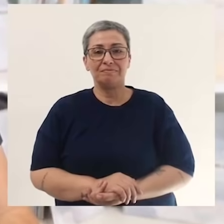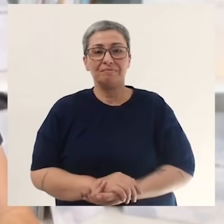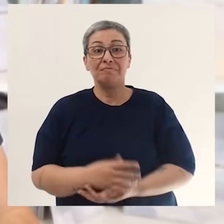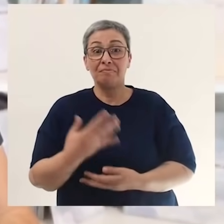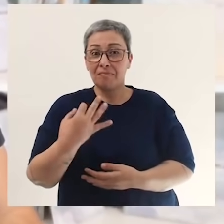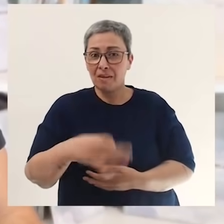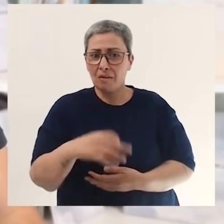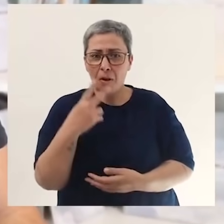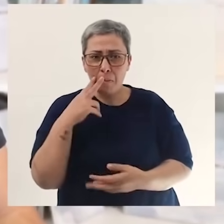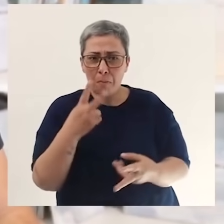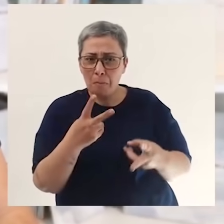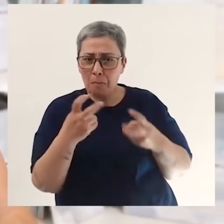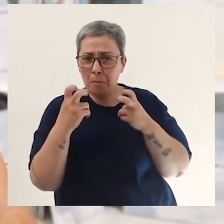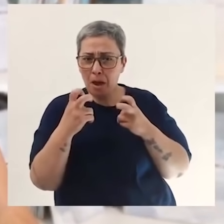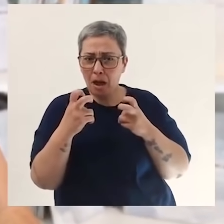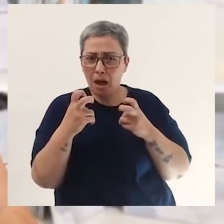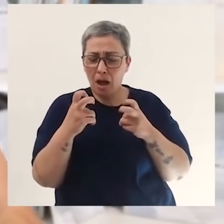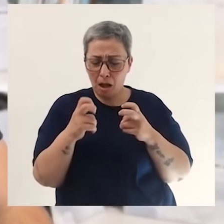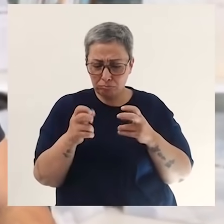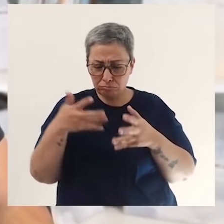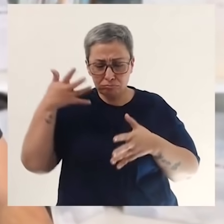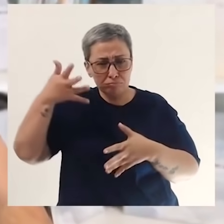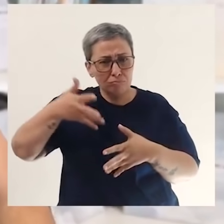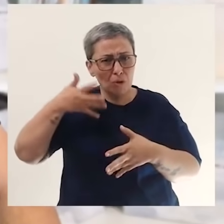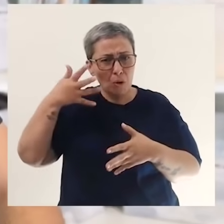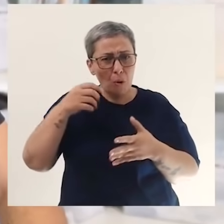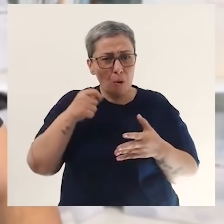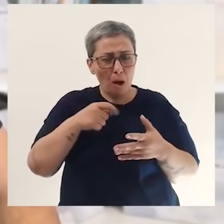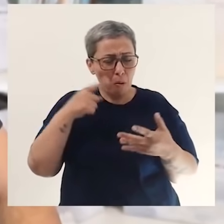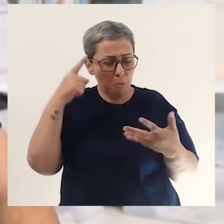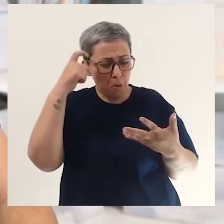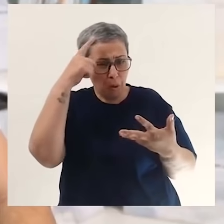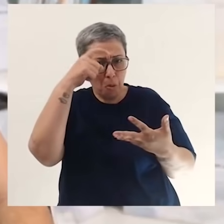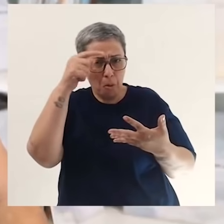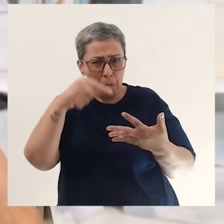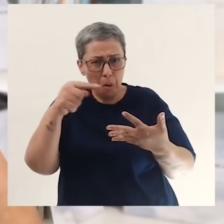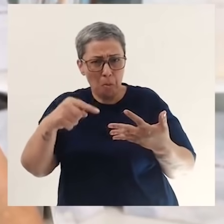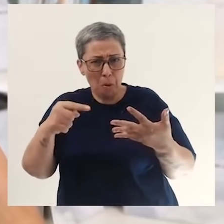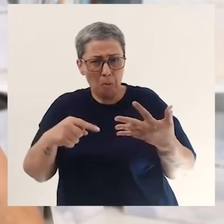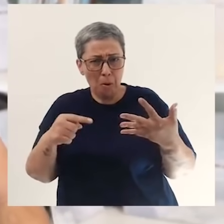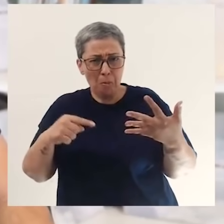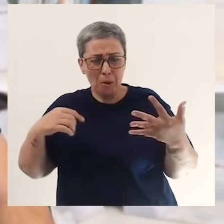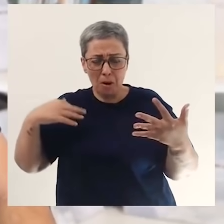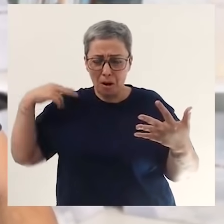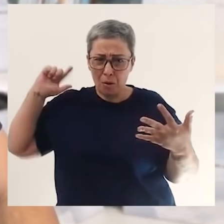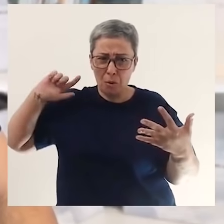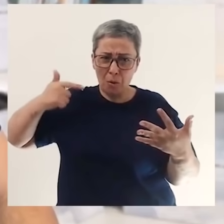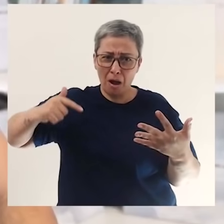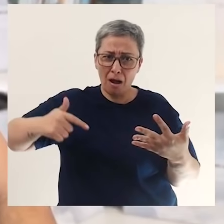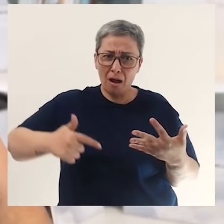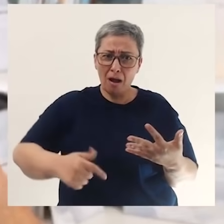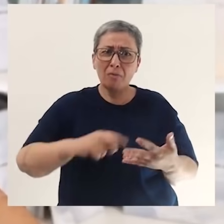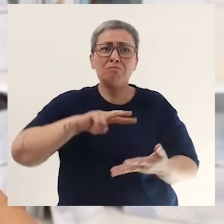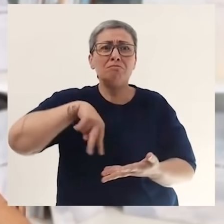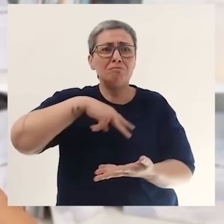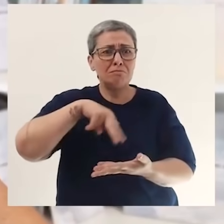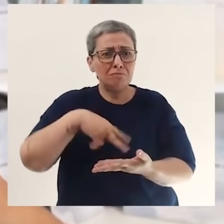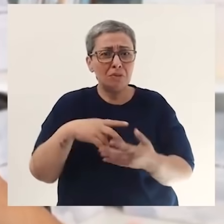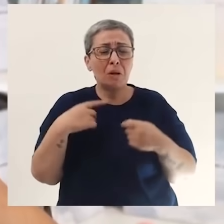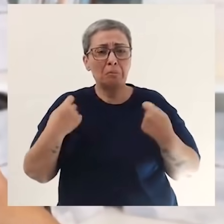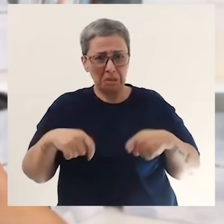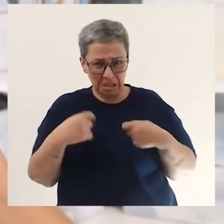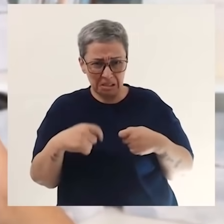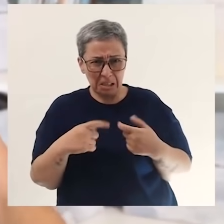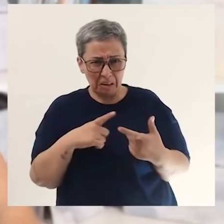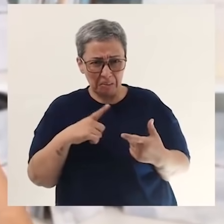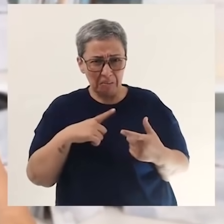Vocês perceberam a fala do Gabriel? Quantas dificuldades ele passou durante essa trajetória dele no balé? Precisava ser